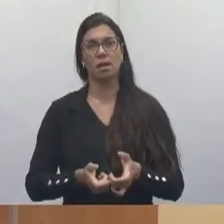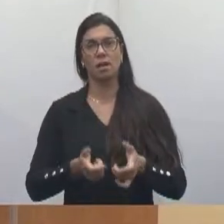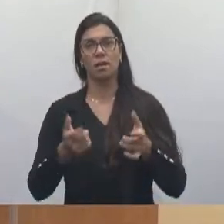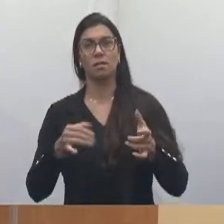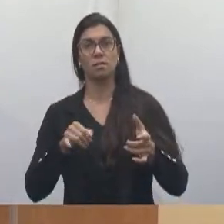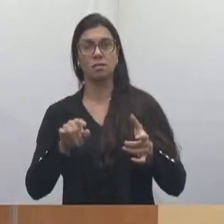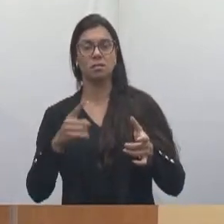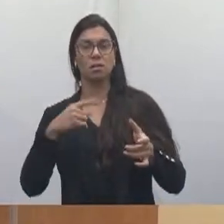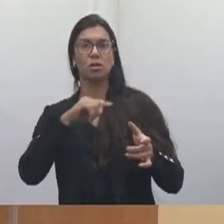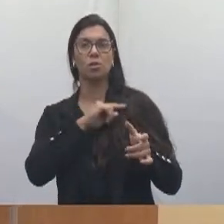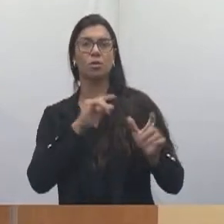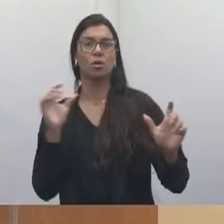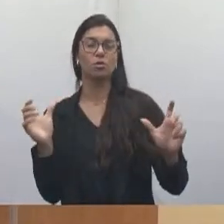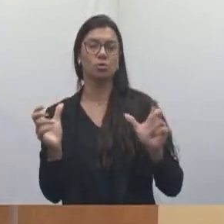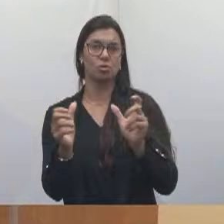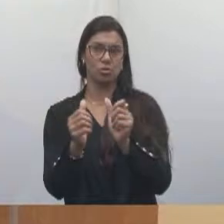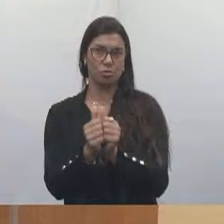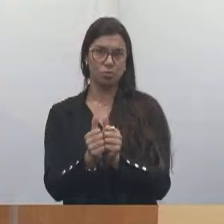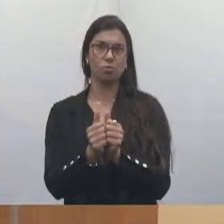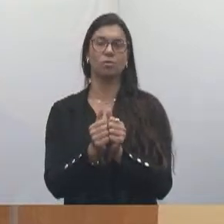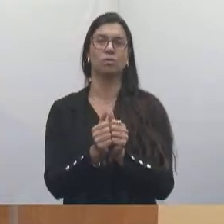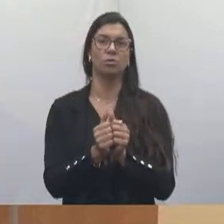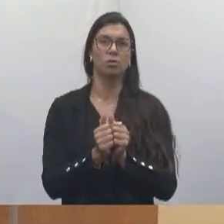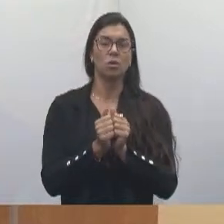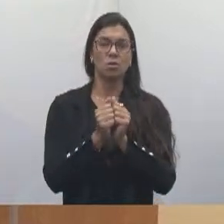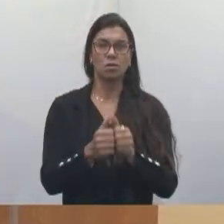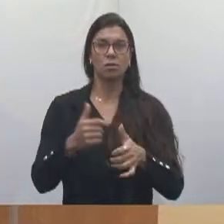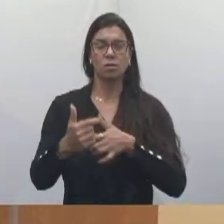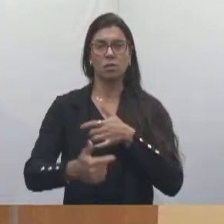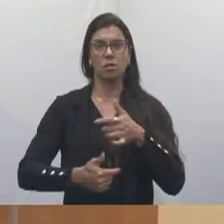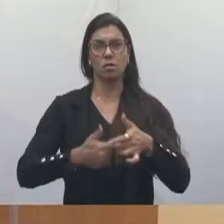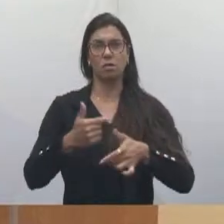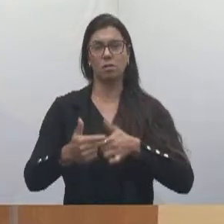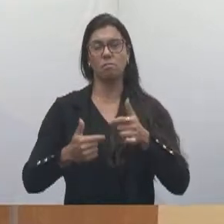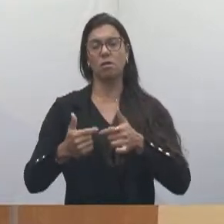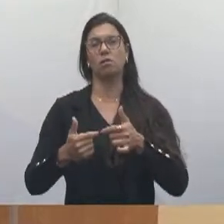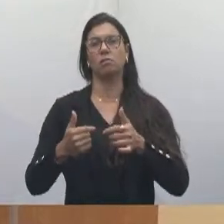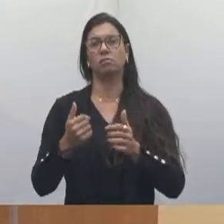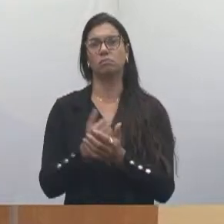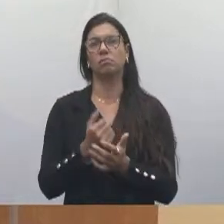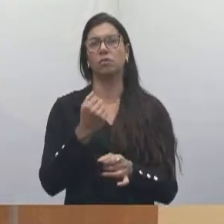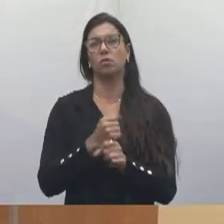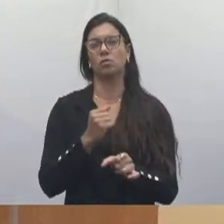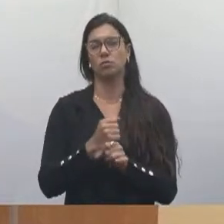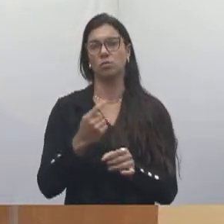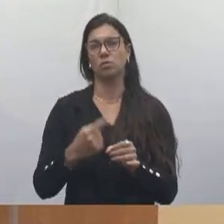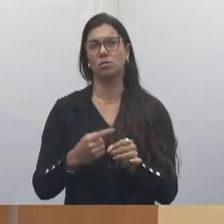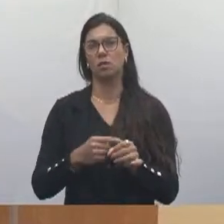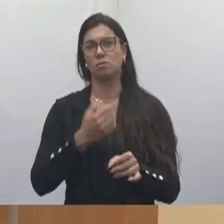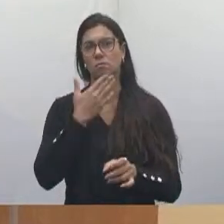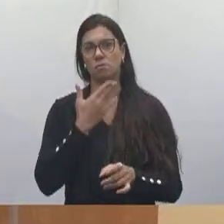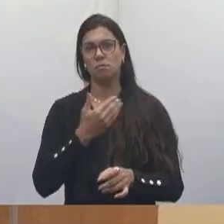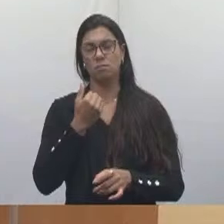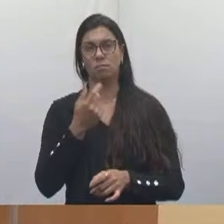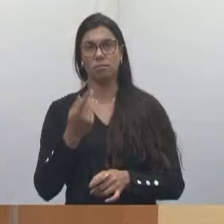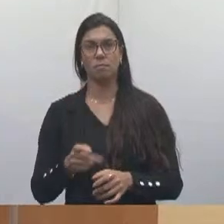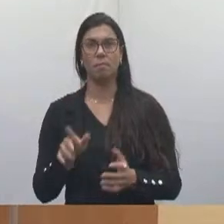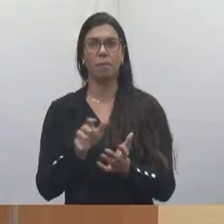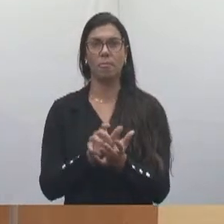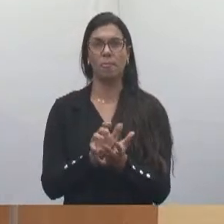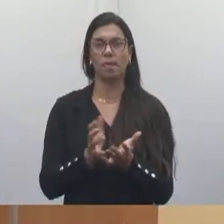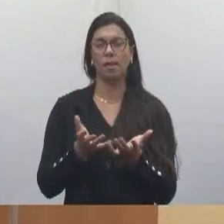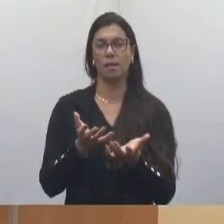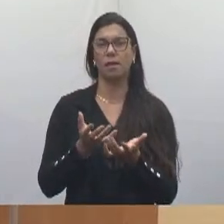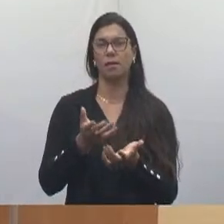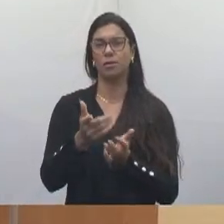todos nós tivermos uma unidade juntos para que a gente possa construir uma cidade igualitária para todos. Quero mais uma vez dizer